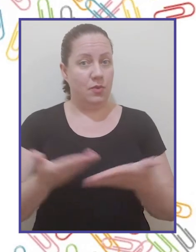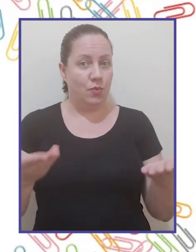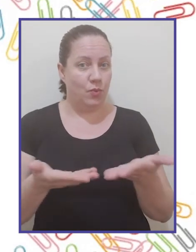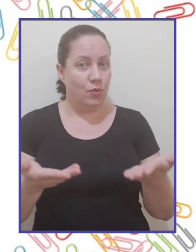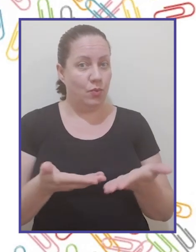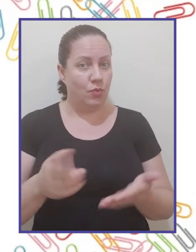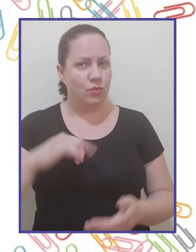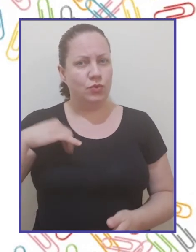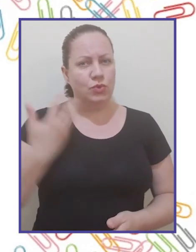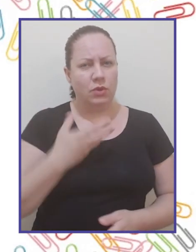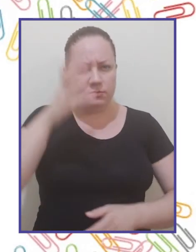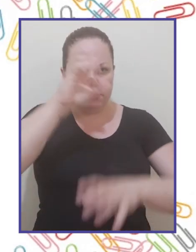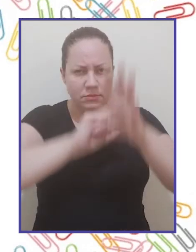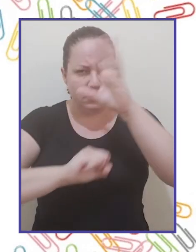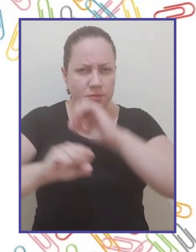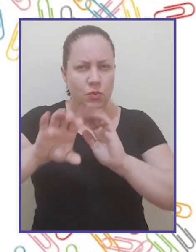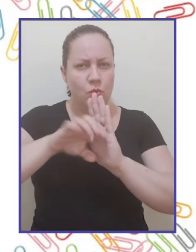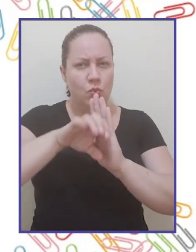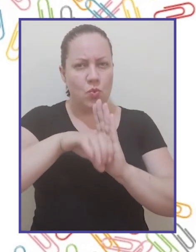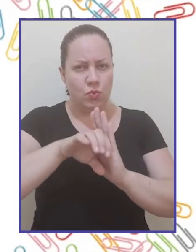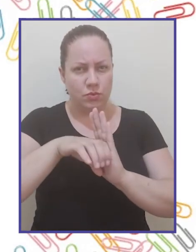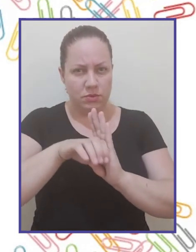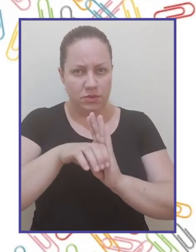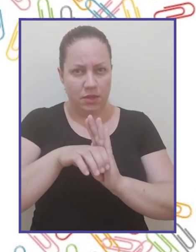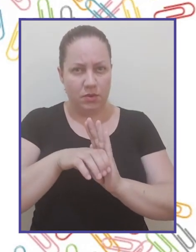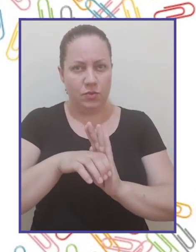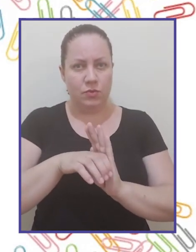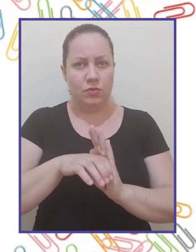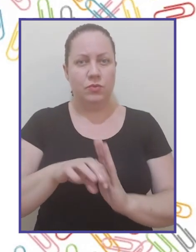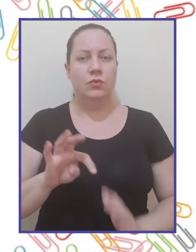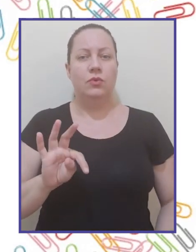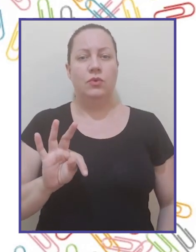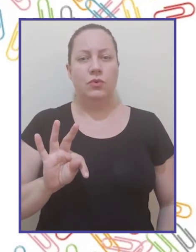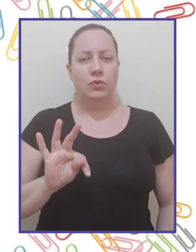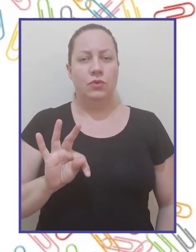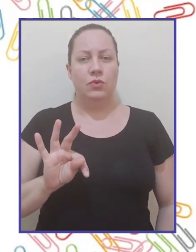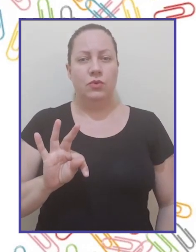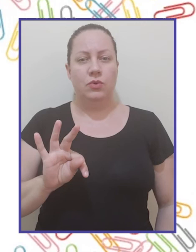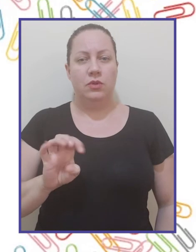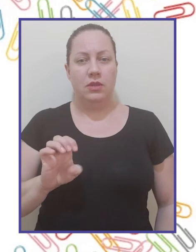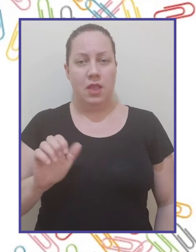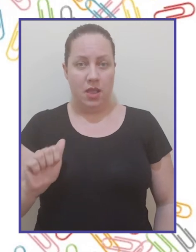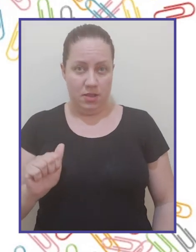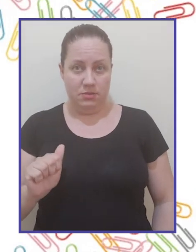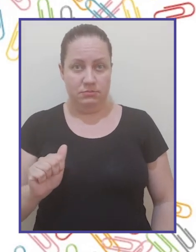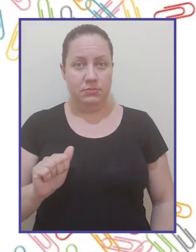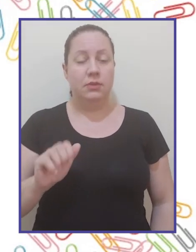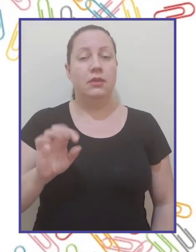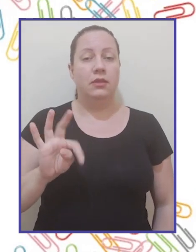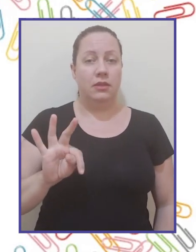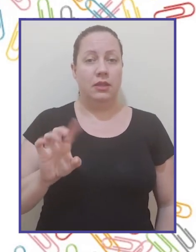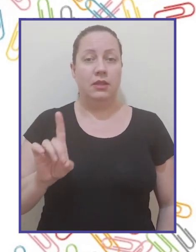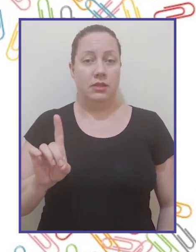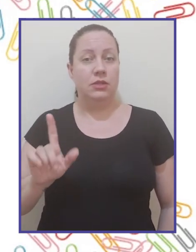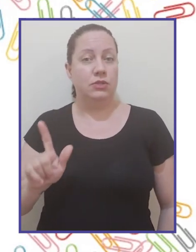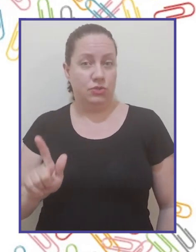Na aula de hoje, vimos os conceitos dos transtornos globais do